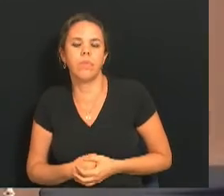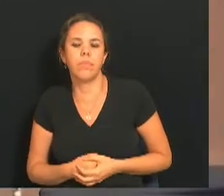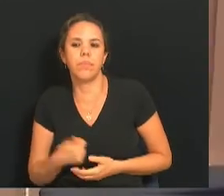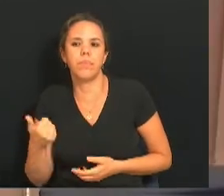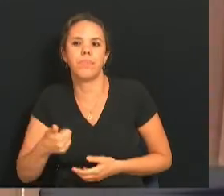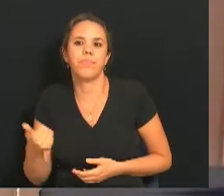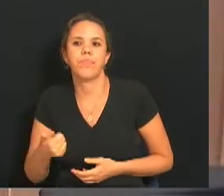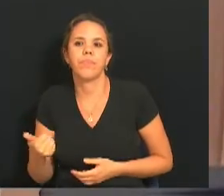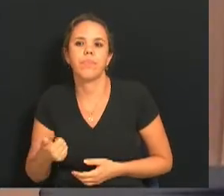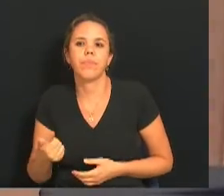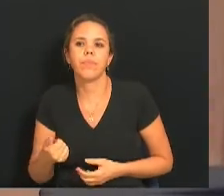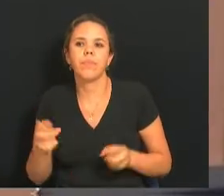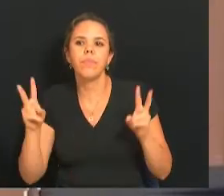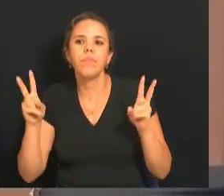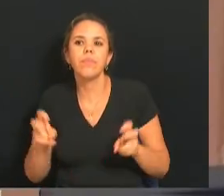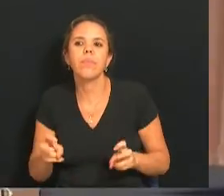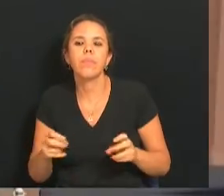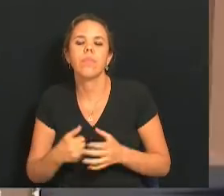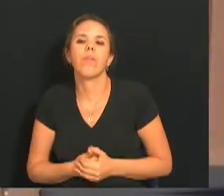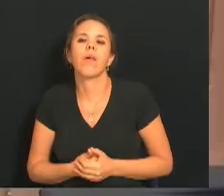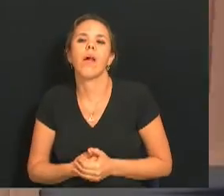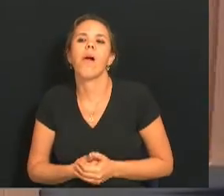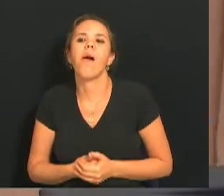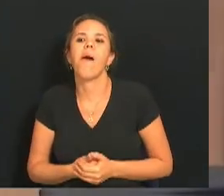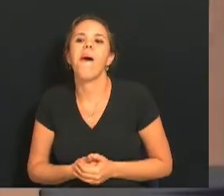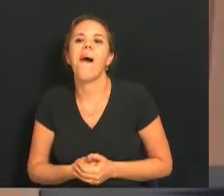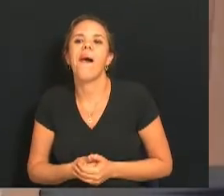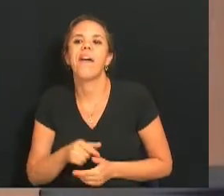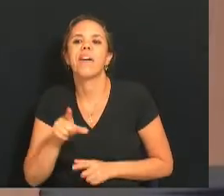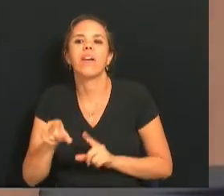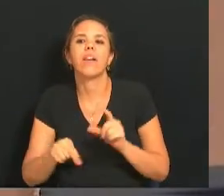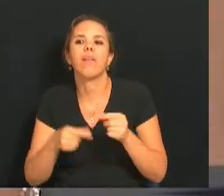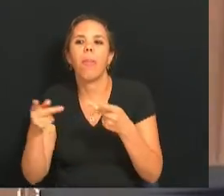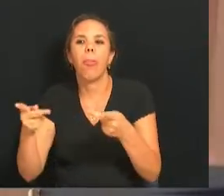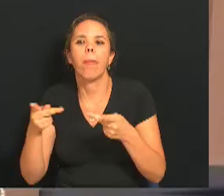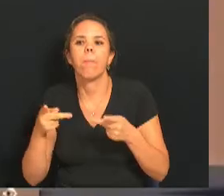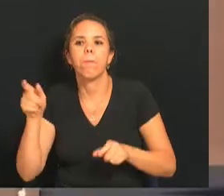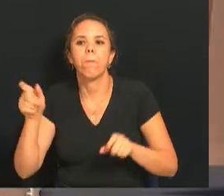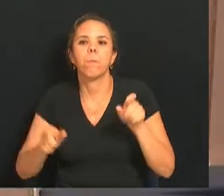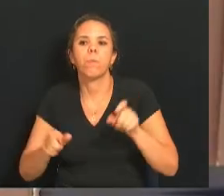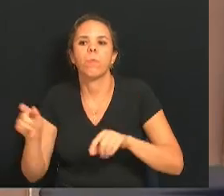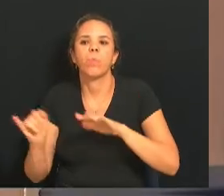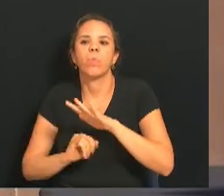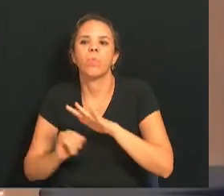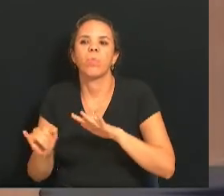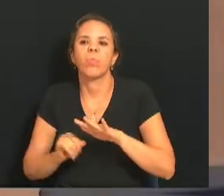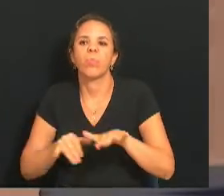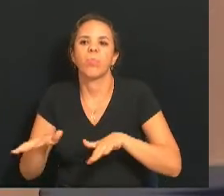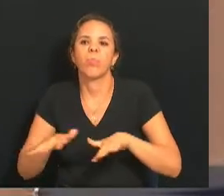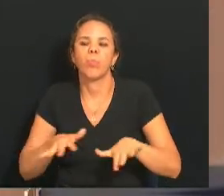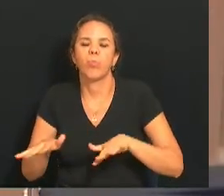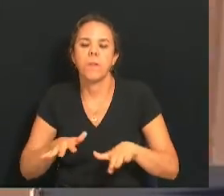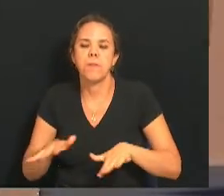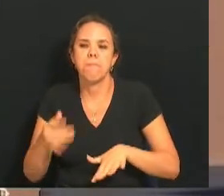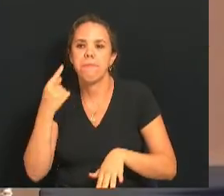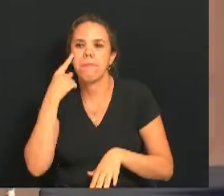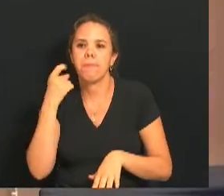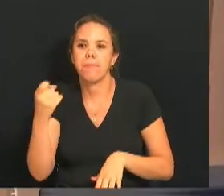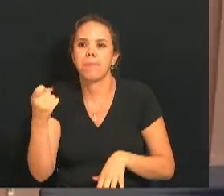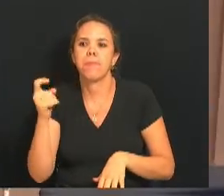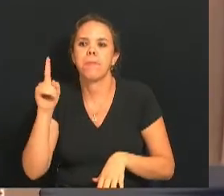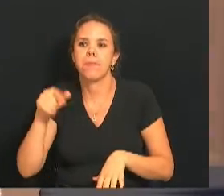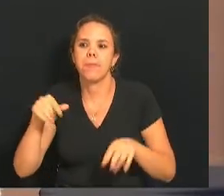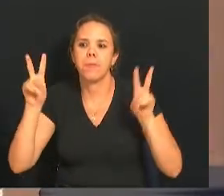ponto de pauta. Nós optamos por convidar, sim, muitas entidades, movimentos que estão interessados nesse